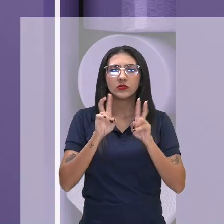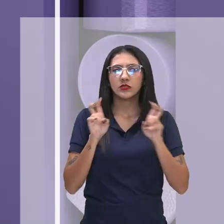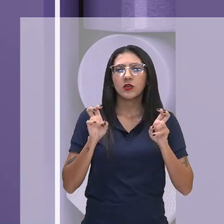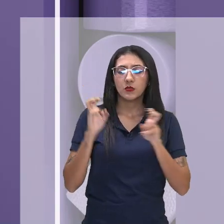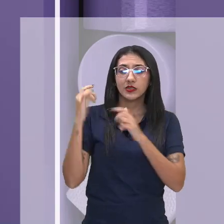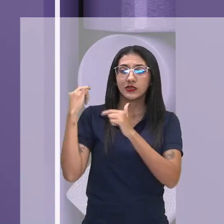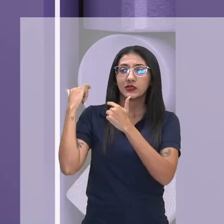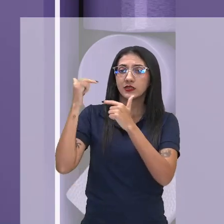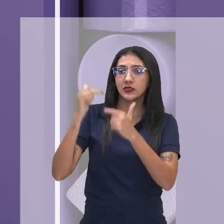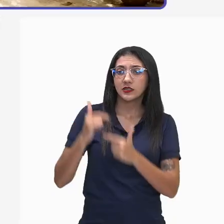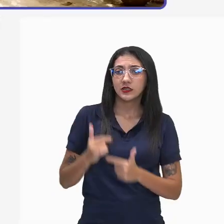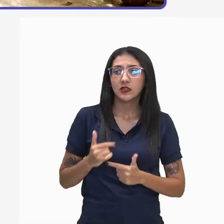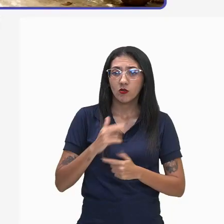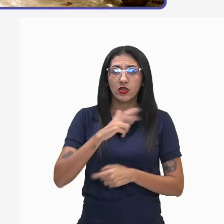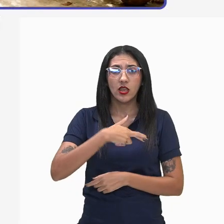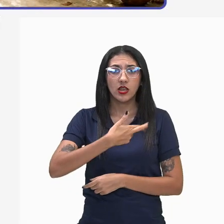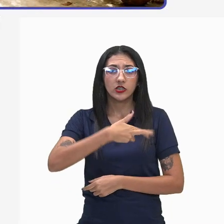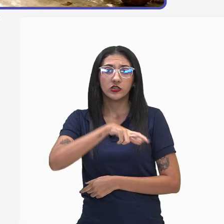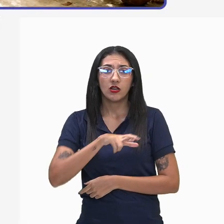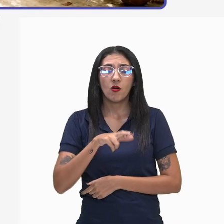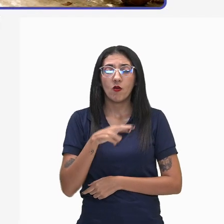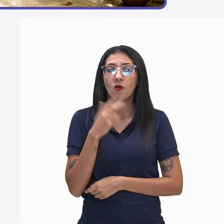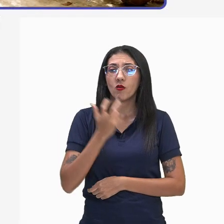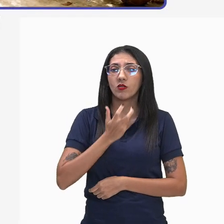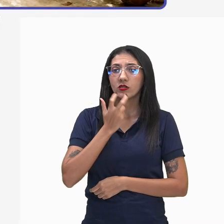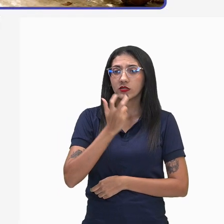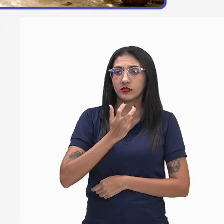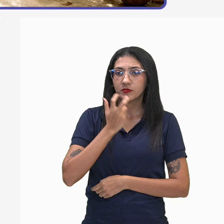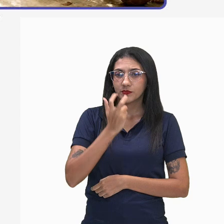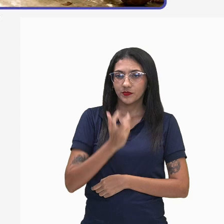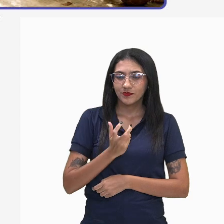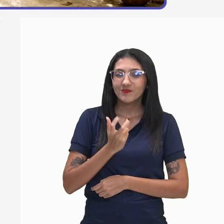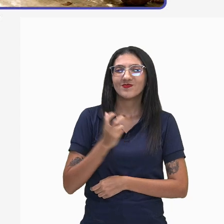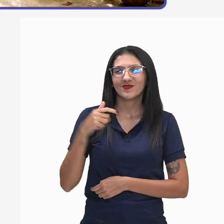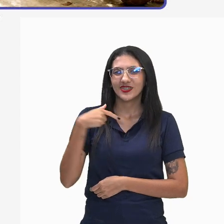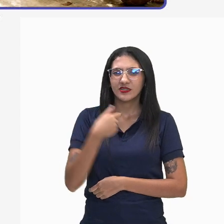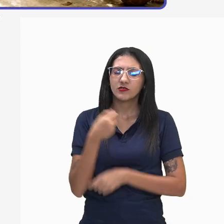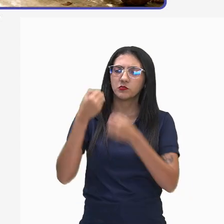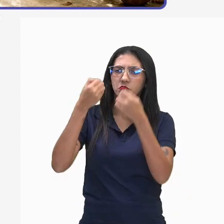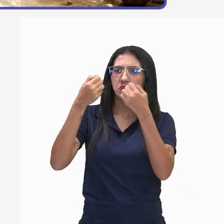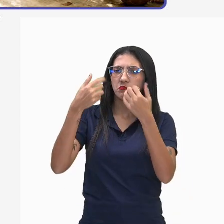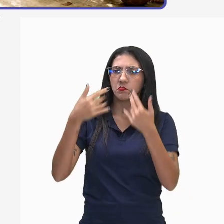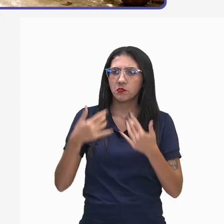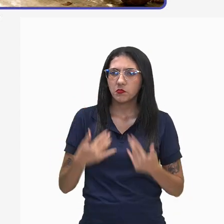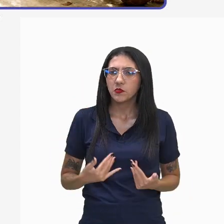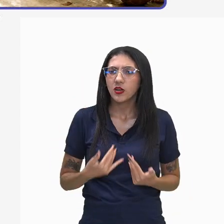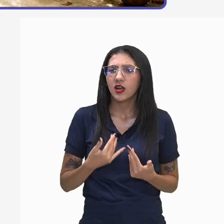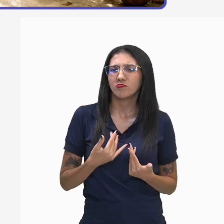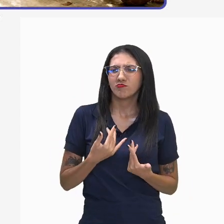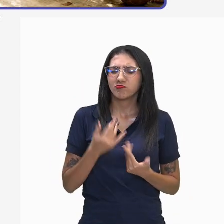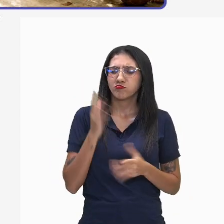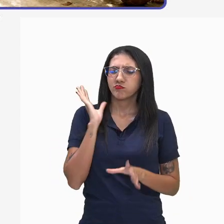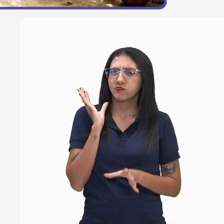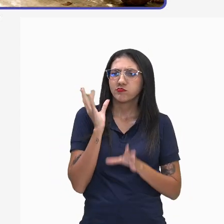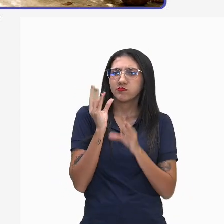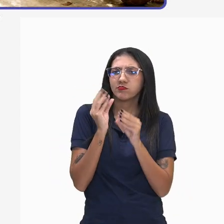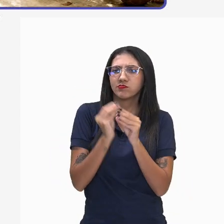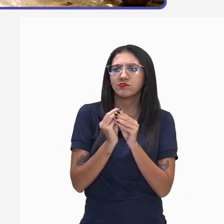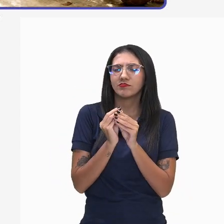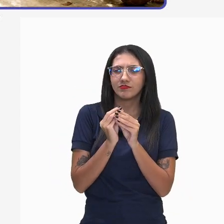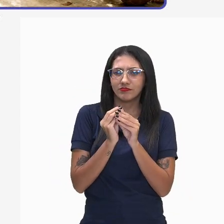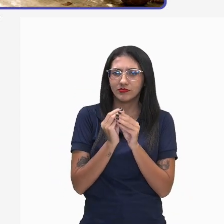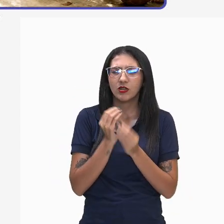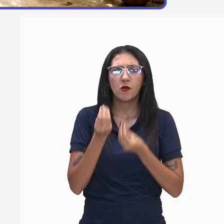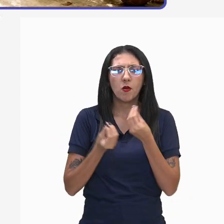tradições religiosas orais. Nós vamos aqui fazer uma caminhada, um sobrevoo sobre